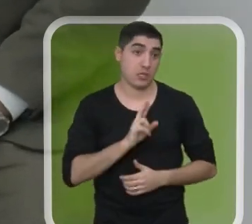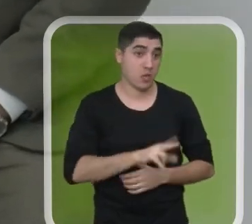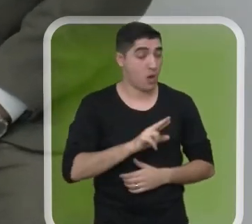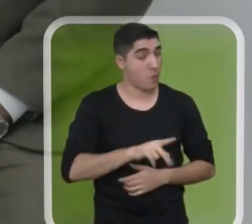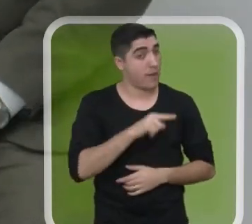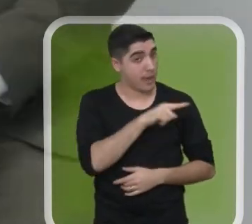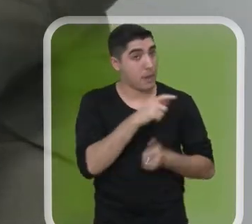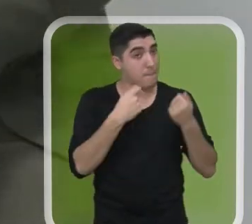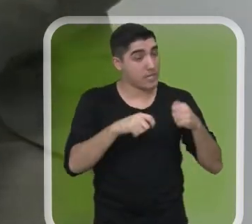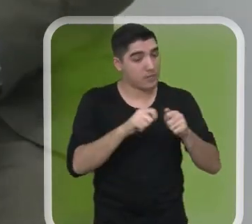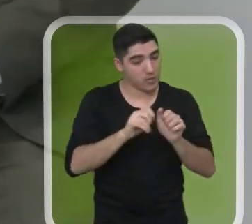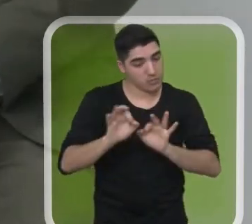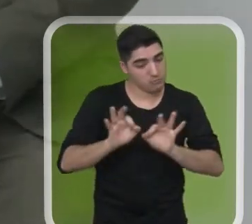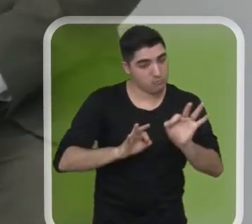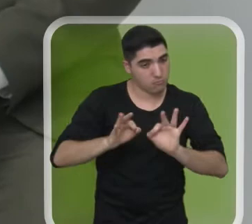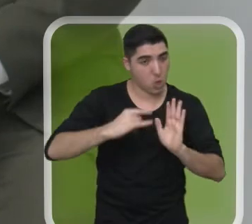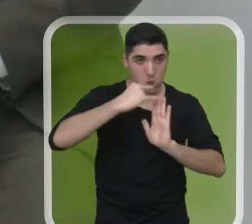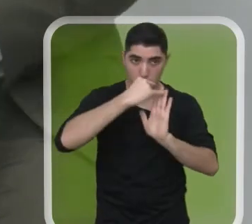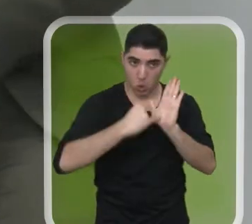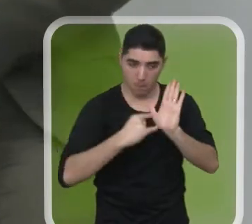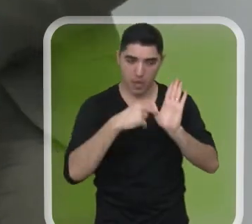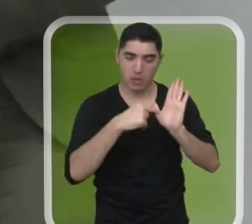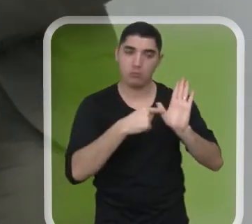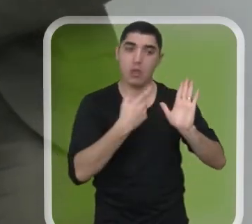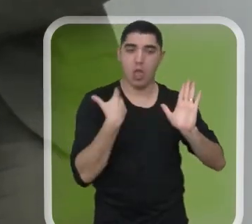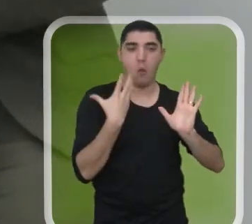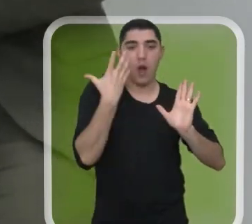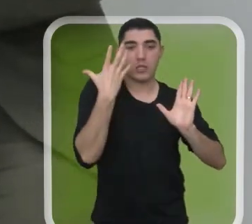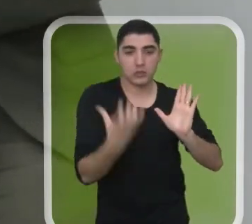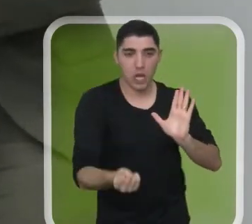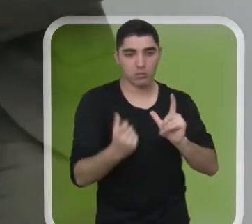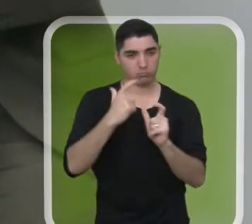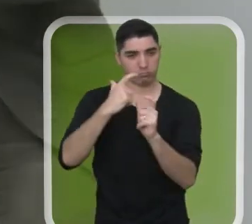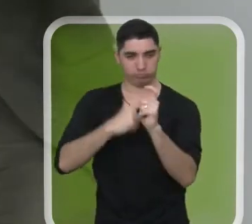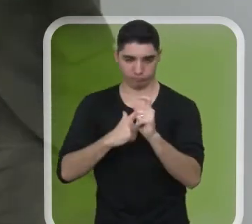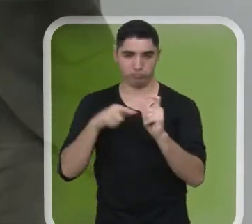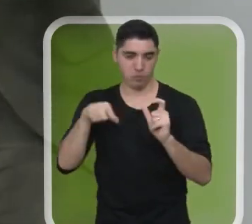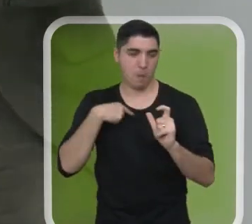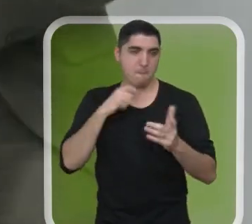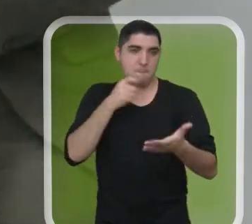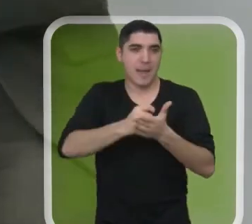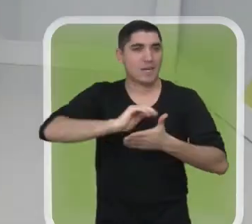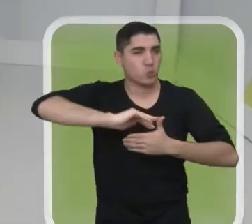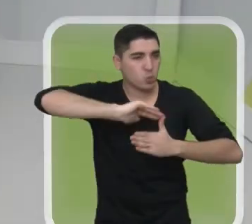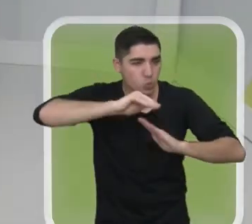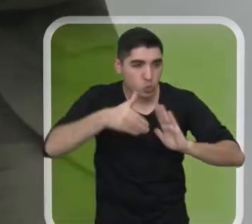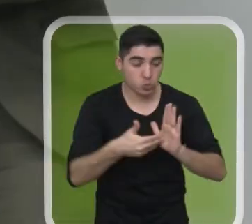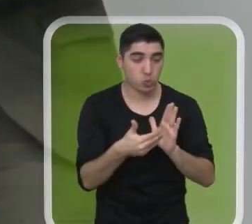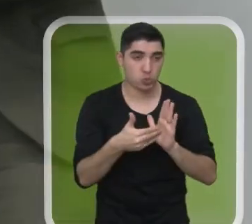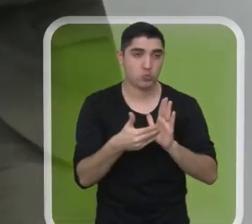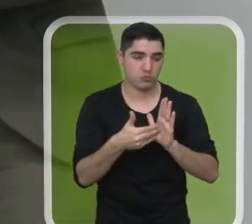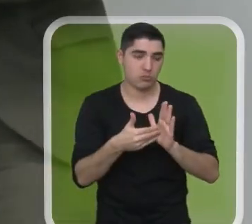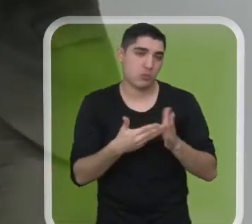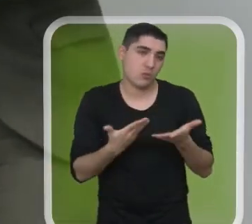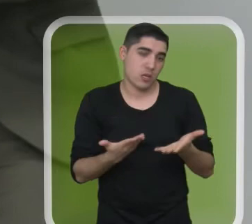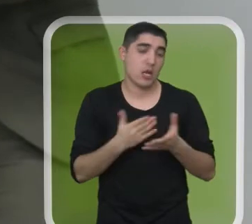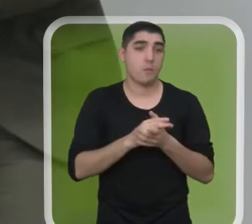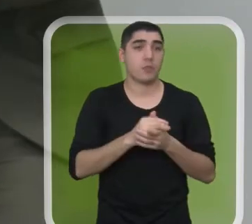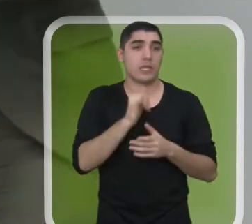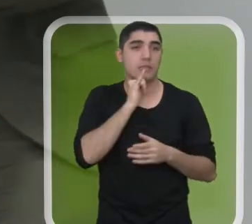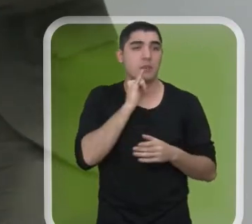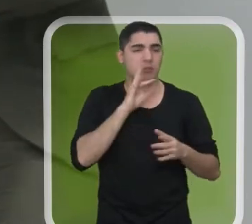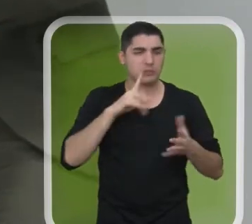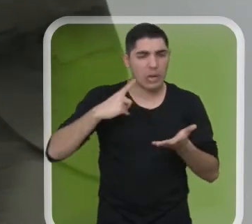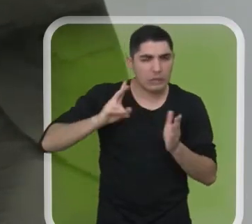tem que fazer um plano para assumir essa dívida e dar uma projeção de investimento. É aquela história que muito tem se discutido.